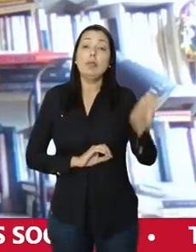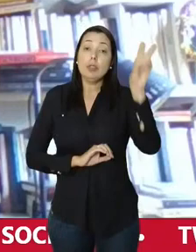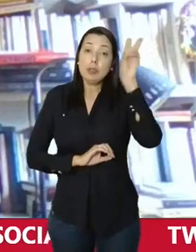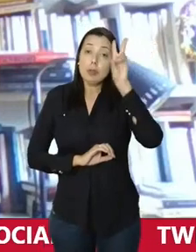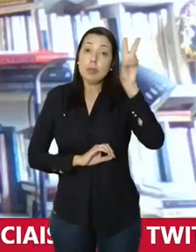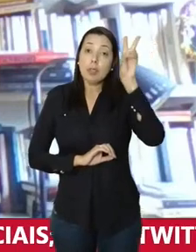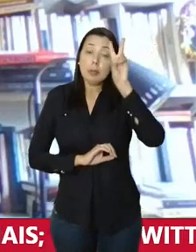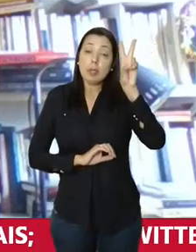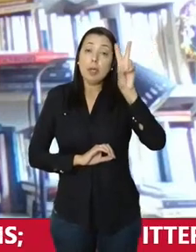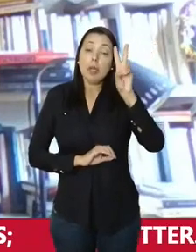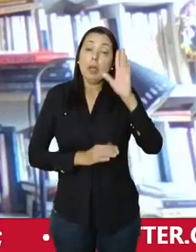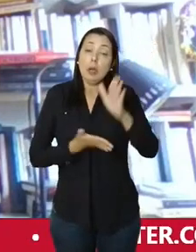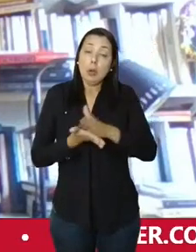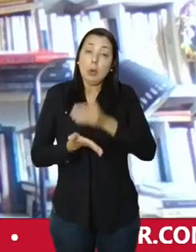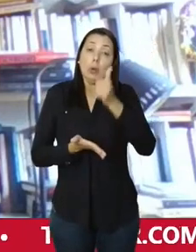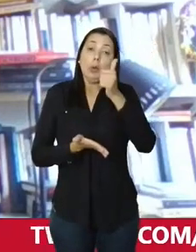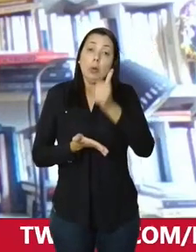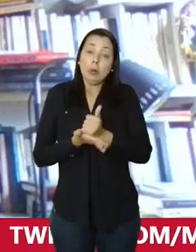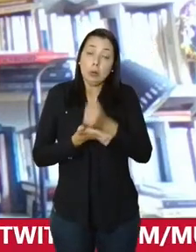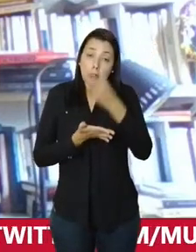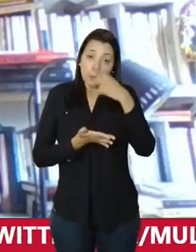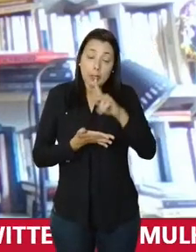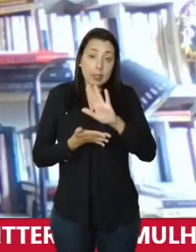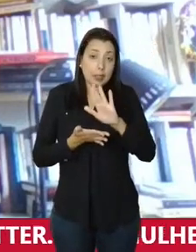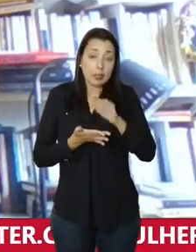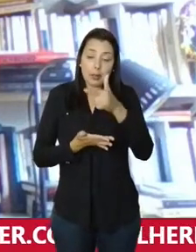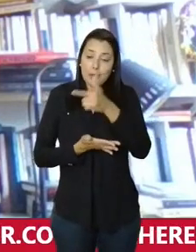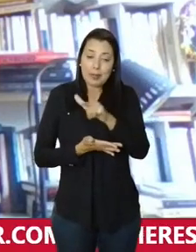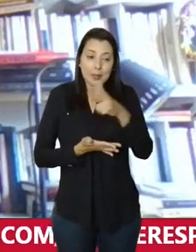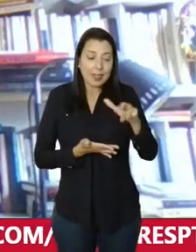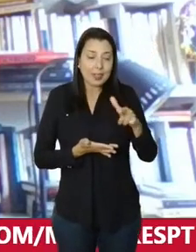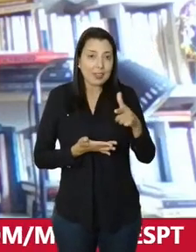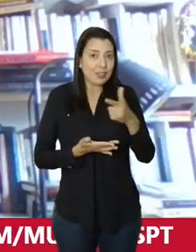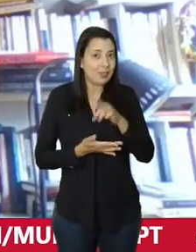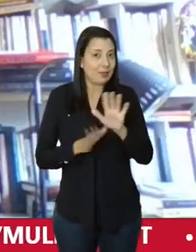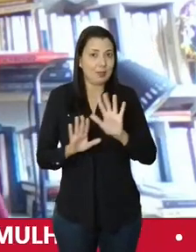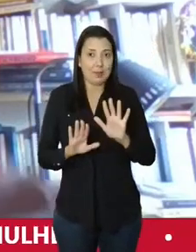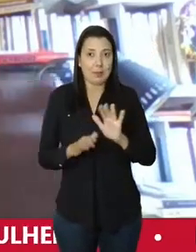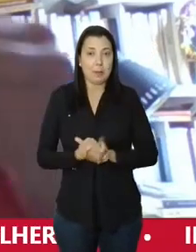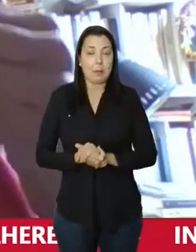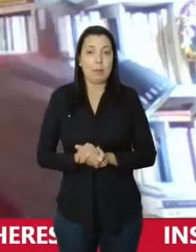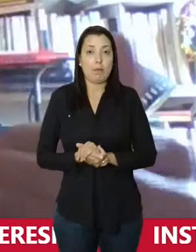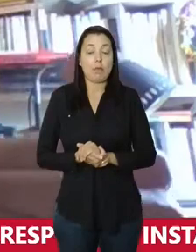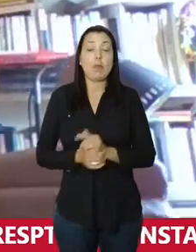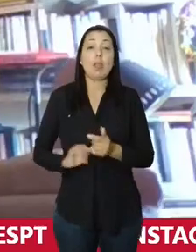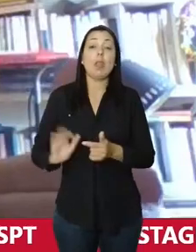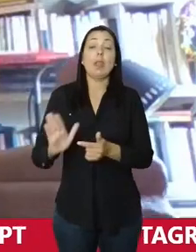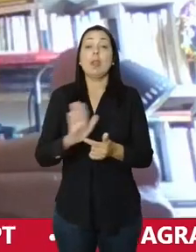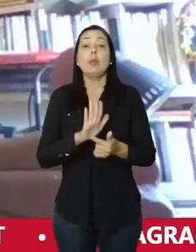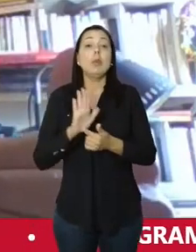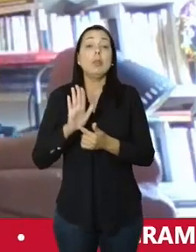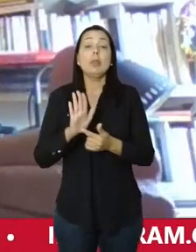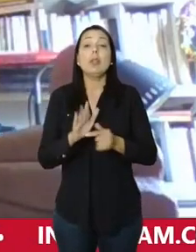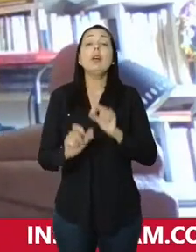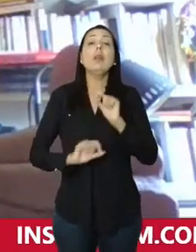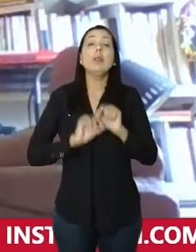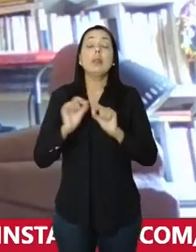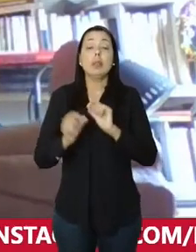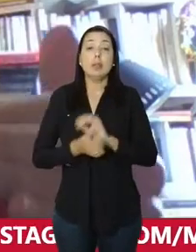relembrar o golpe para que não se repita. E mostrar